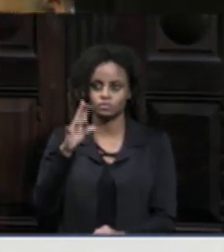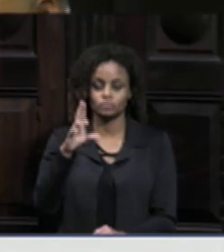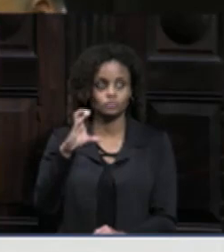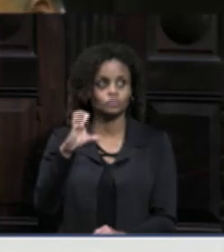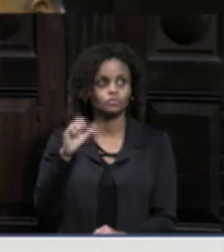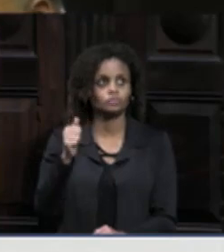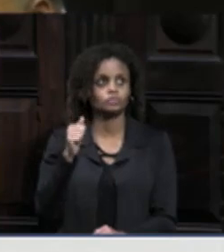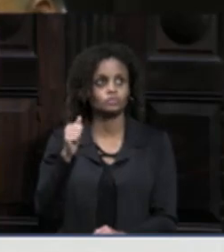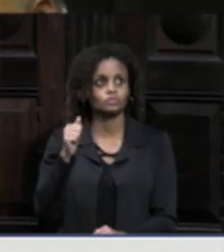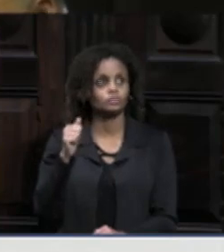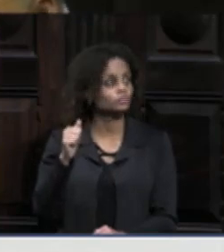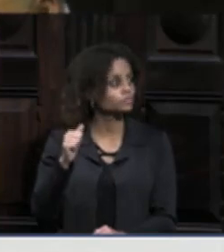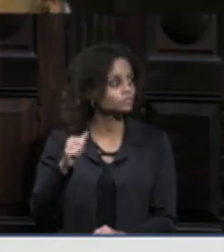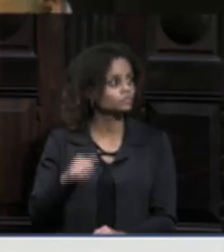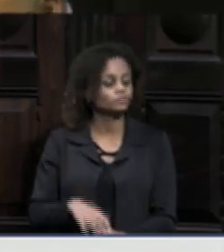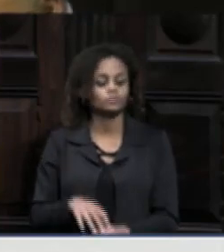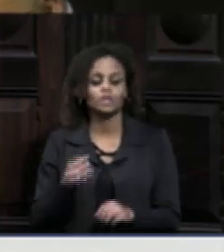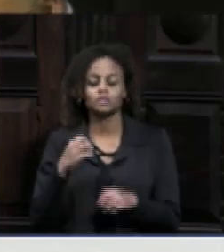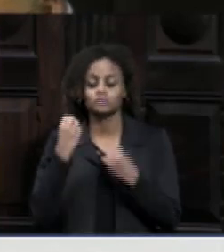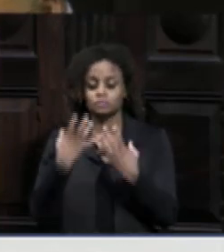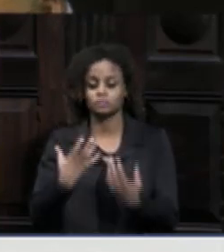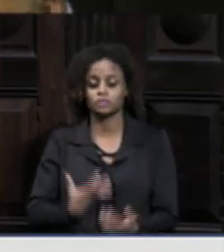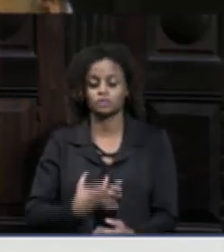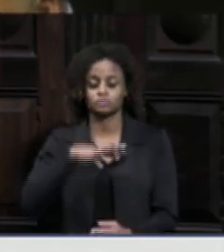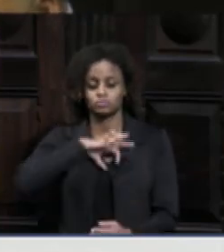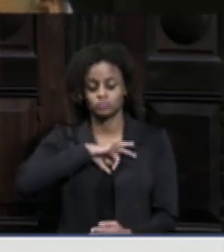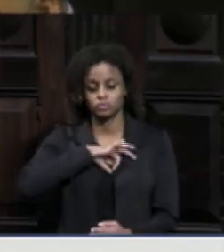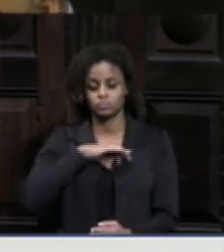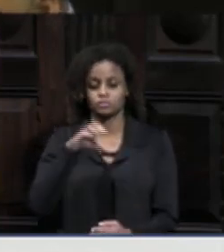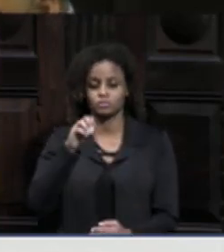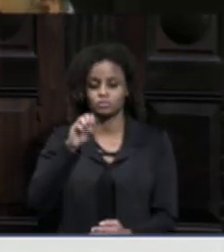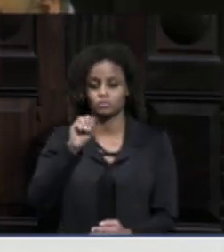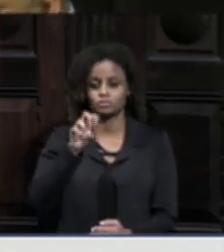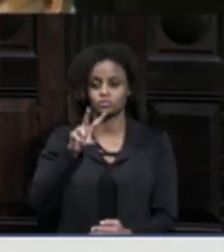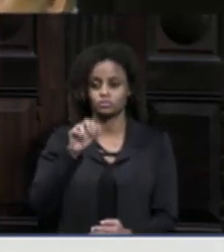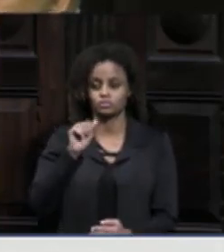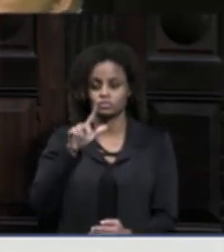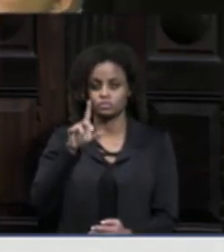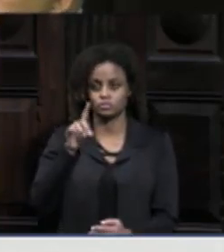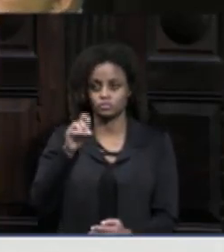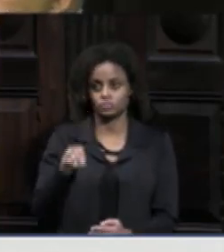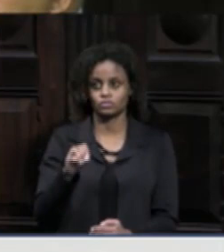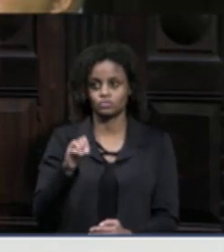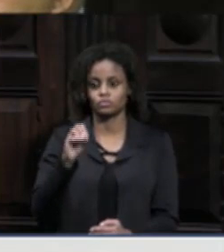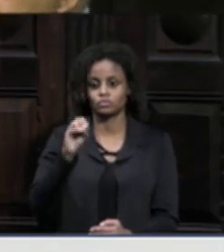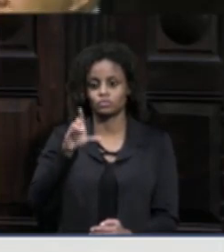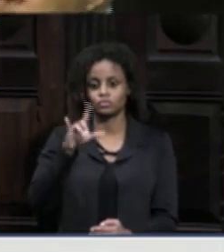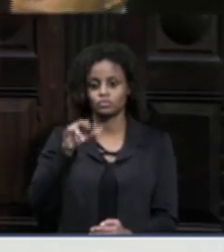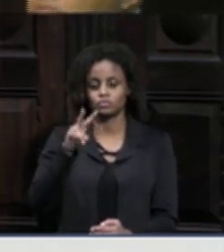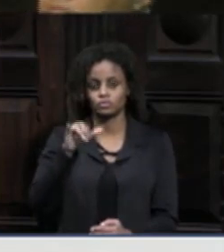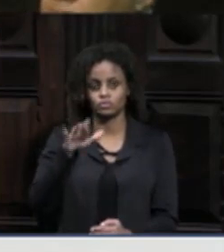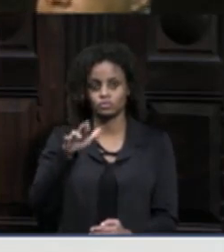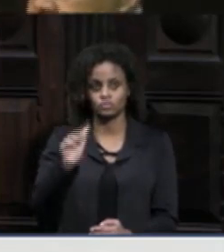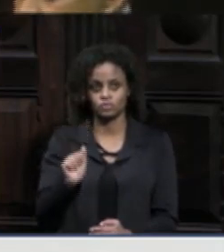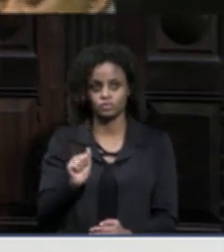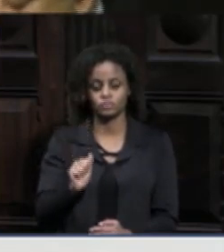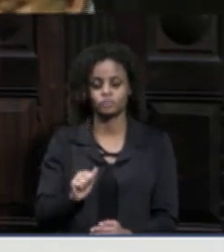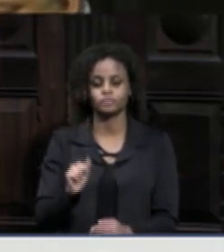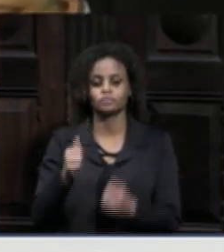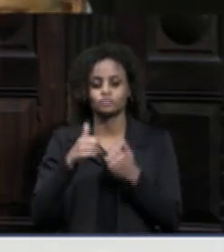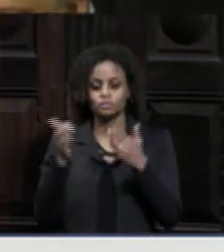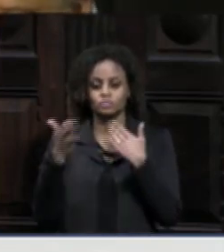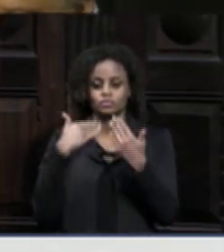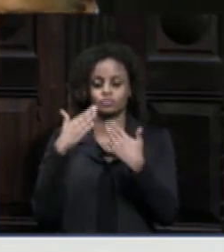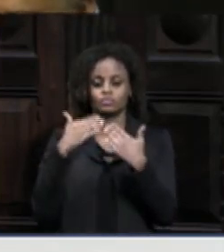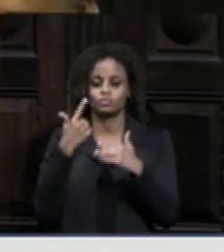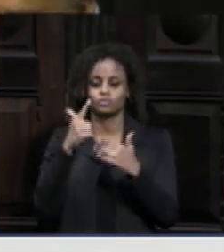ao senhor Gustavo de Oliveira Barbosa. Parecer da Comissão de Normas Internas e Proposições Externas, favorável, relator deputado Dica. Em discussão, não havendo que